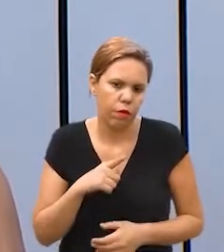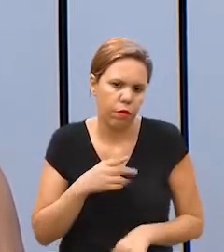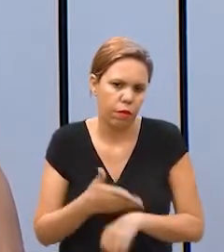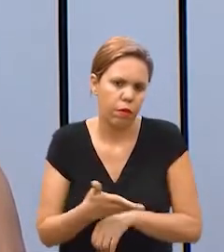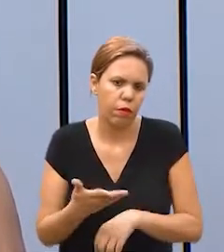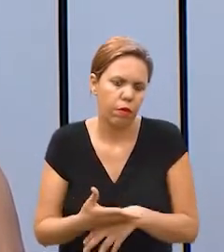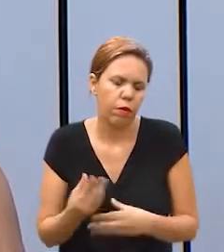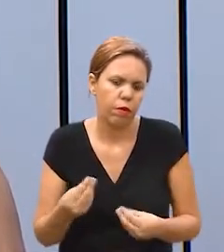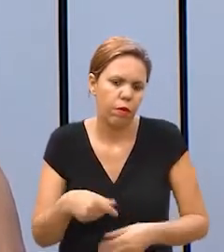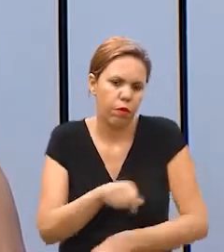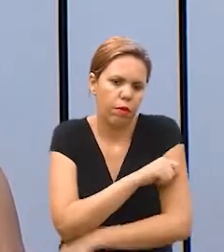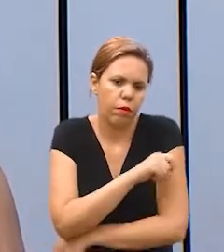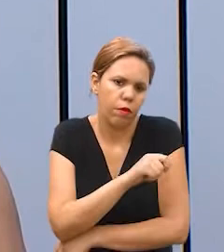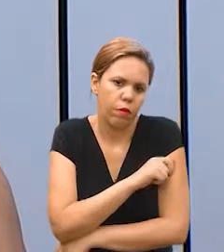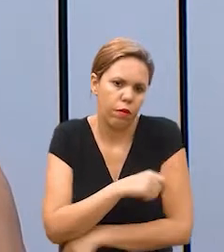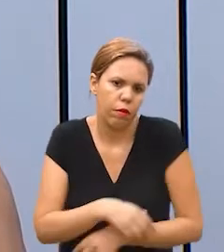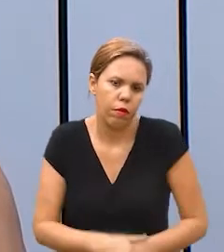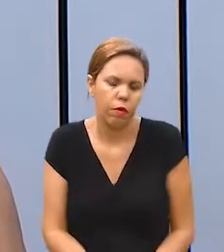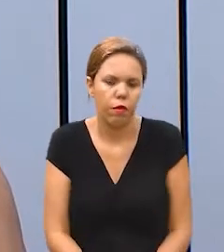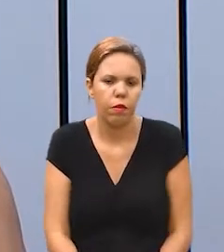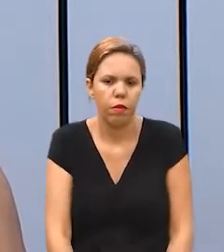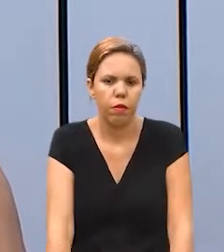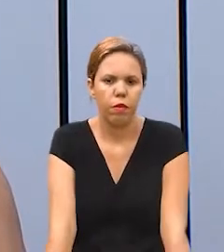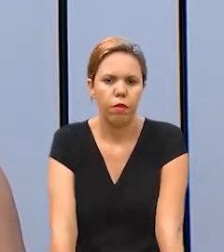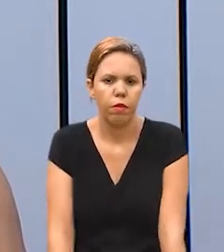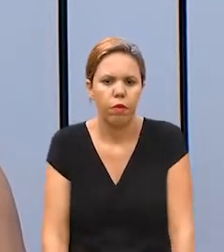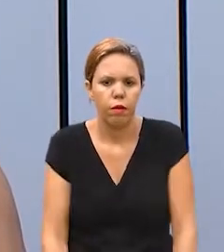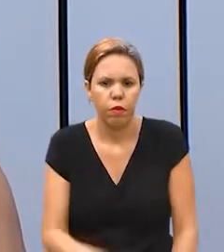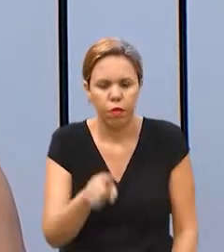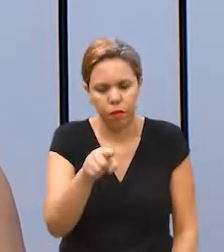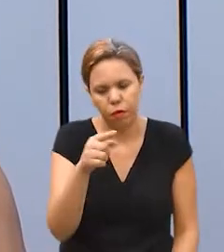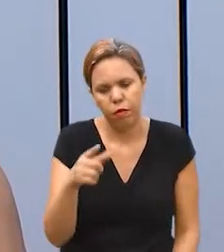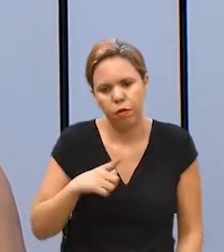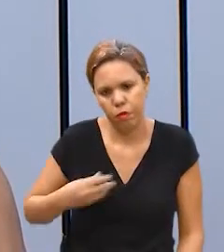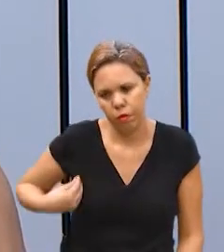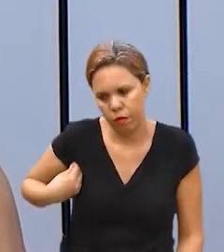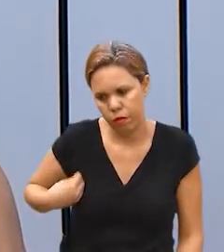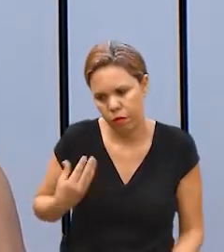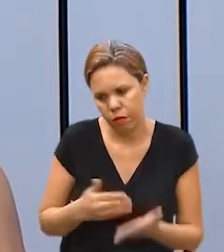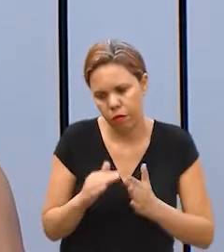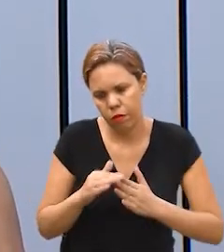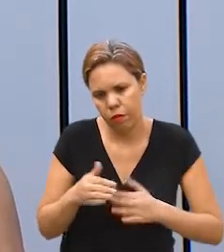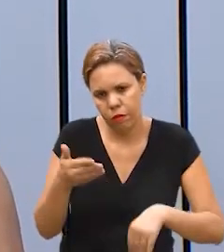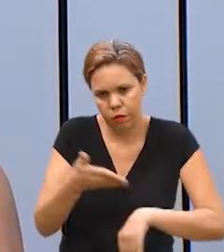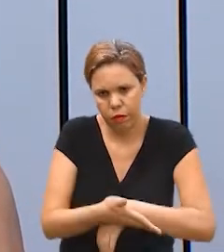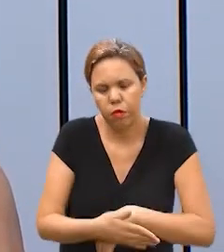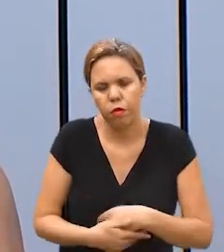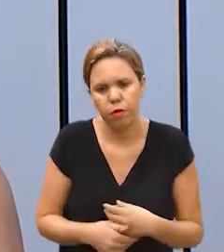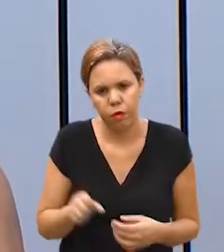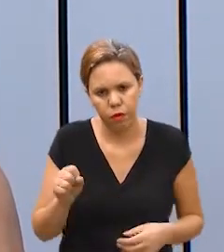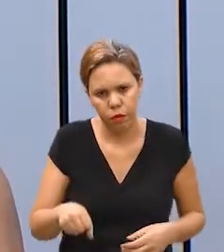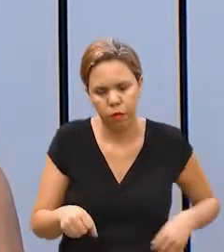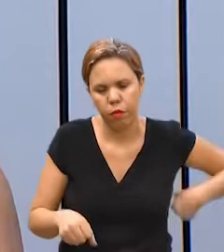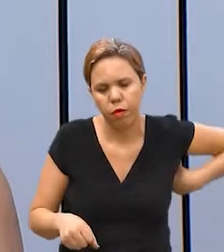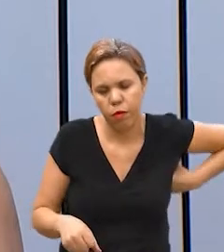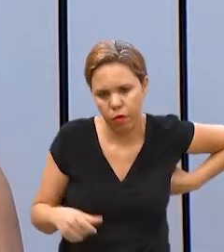tivemos participação de muitos alunos nesse processo. E a senhora esteve em uma escola? Como que foi essa visita aí? A gente